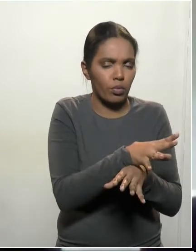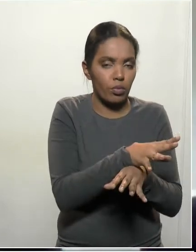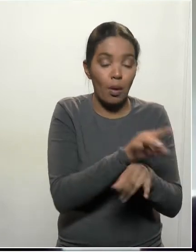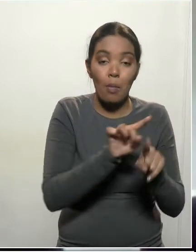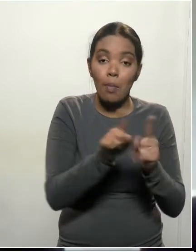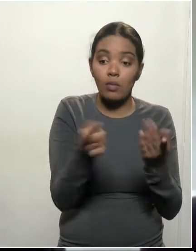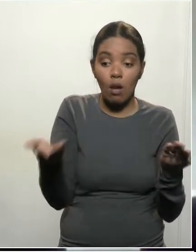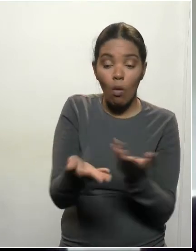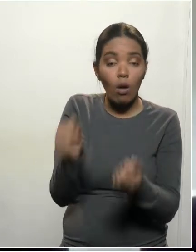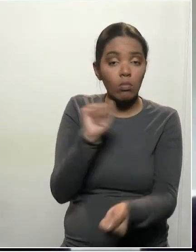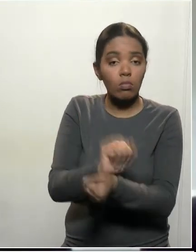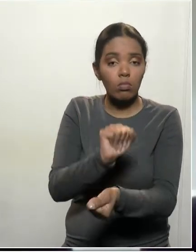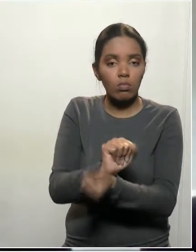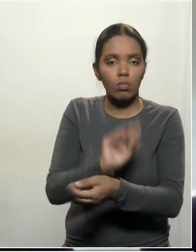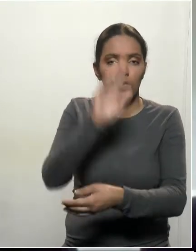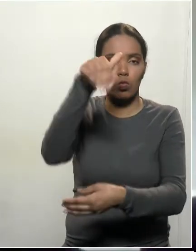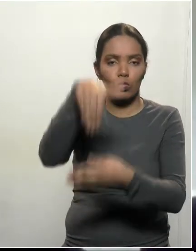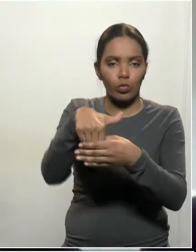precisa votar.